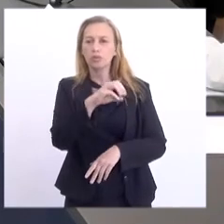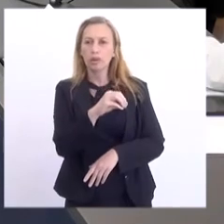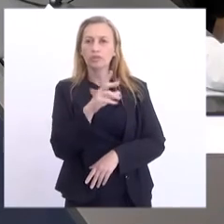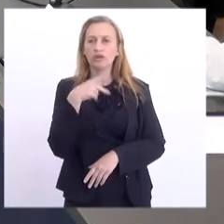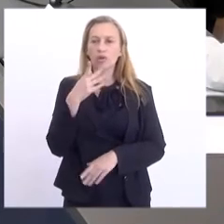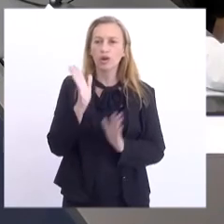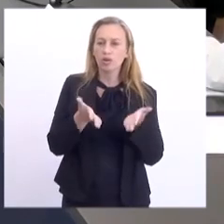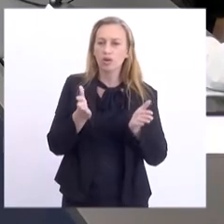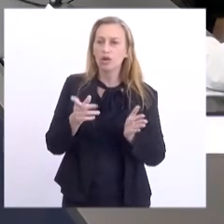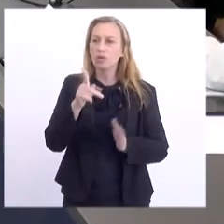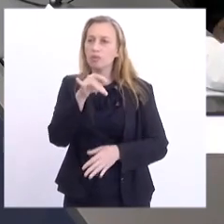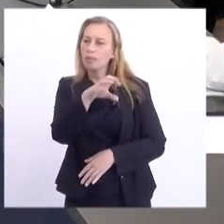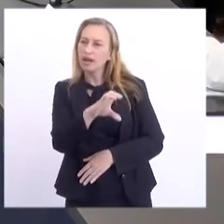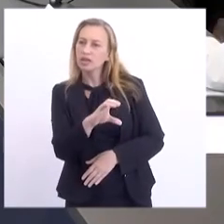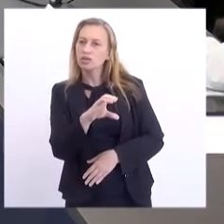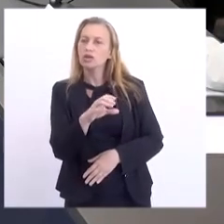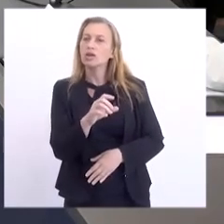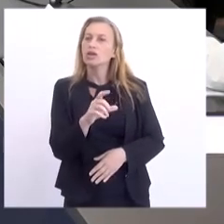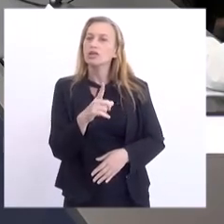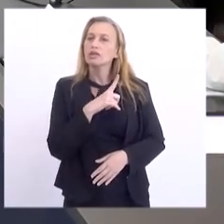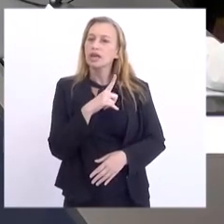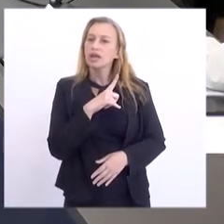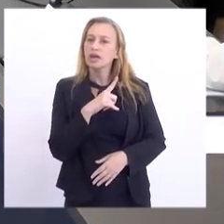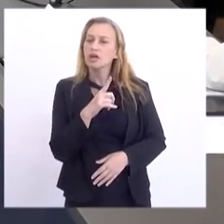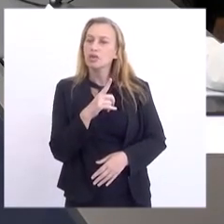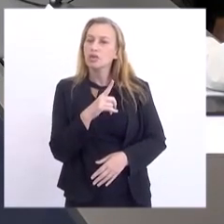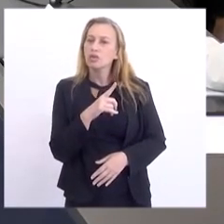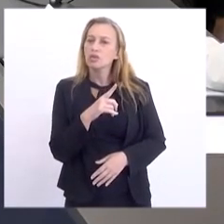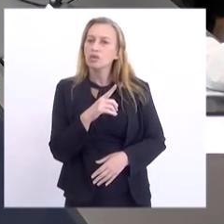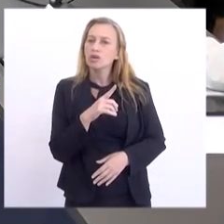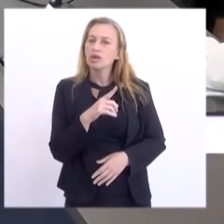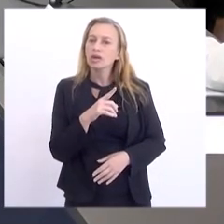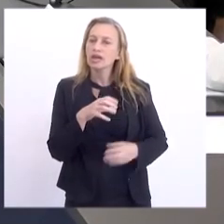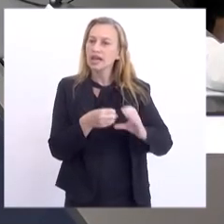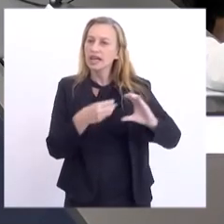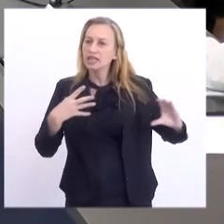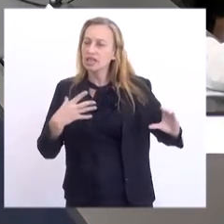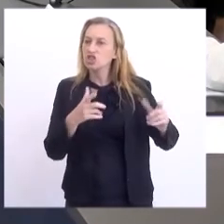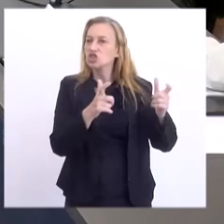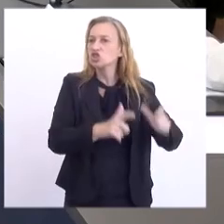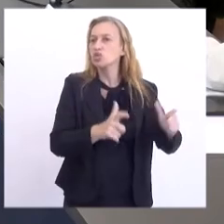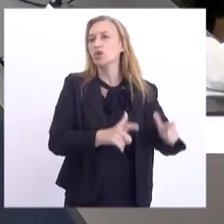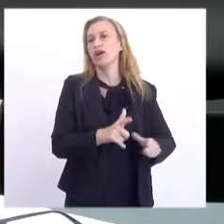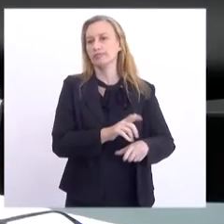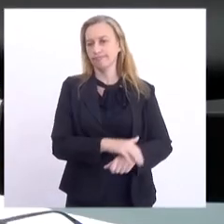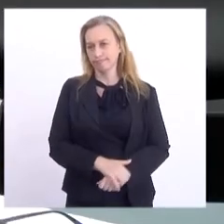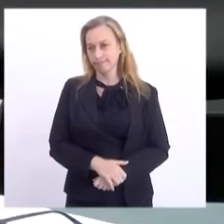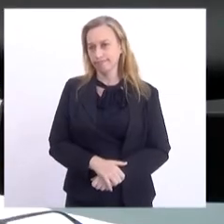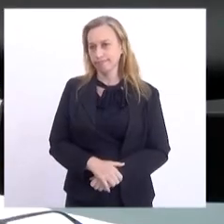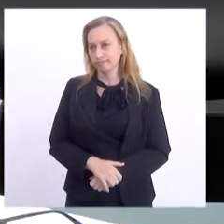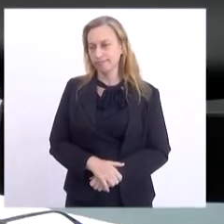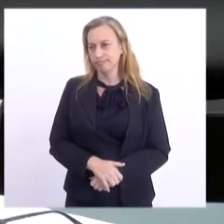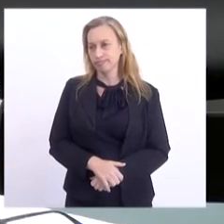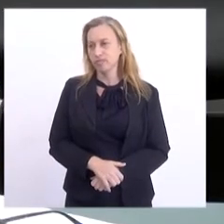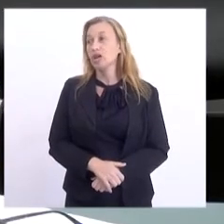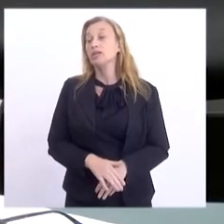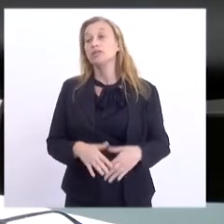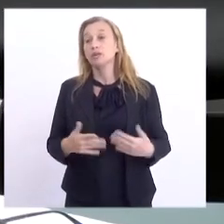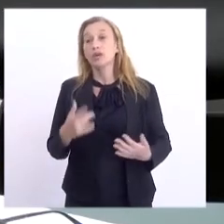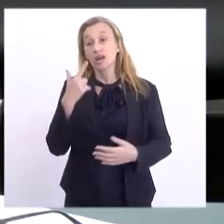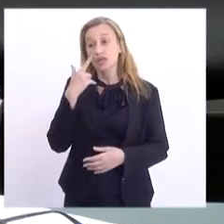de estar agora que o pacto ele tem essa característica Regional né territorial até melhor dizendo então ele